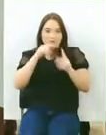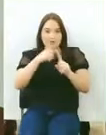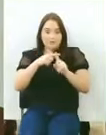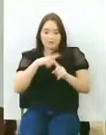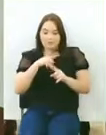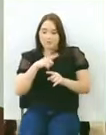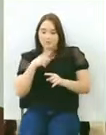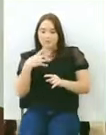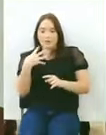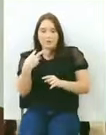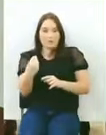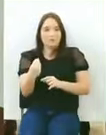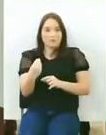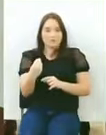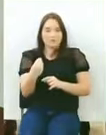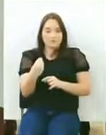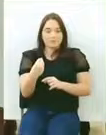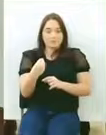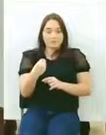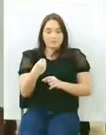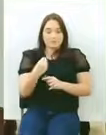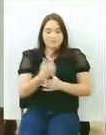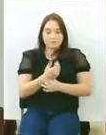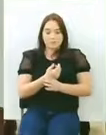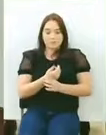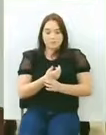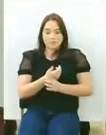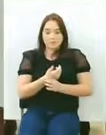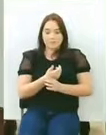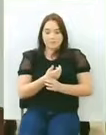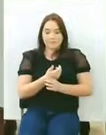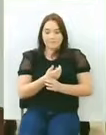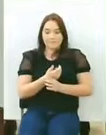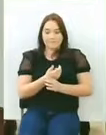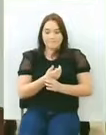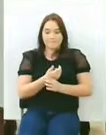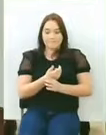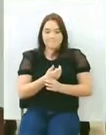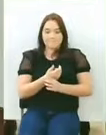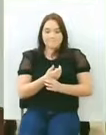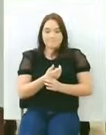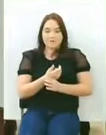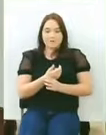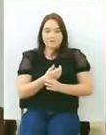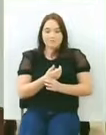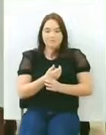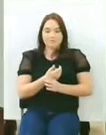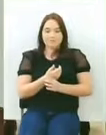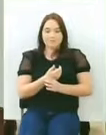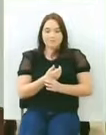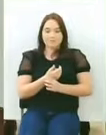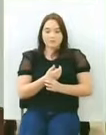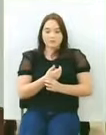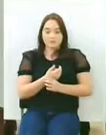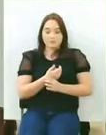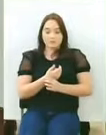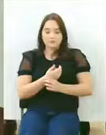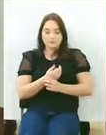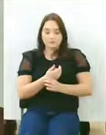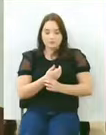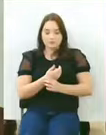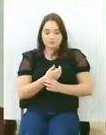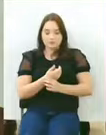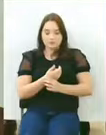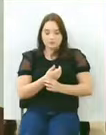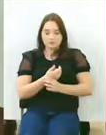era embebido com tinta e impresso no papel, uma cópia, duas cópias, mil cópias, 10 mil